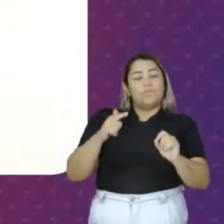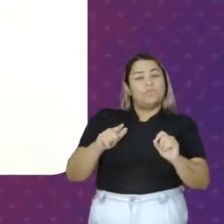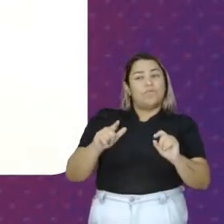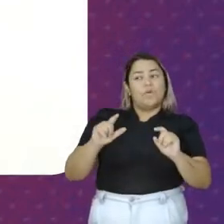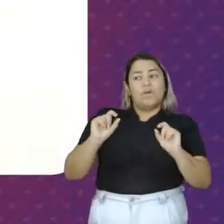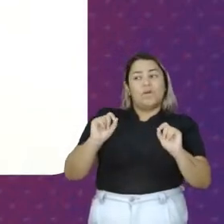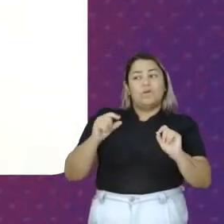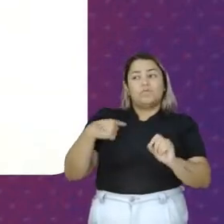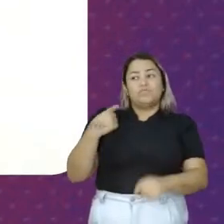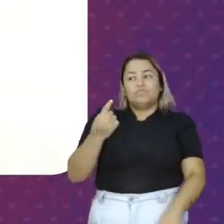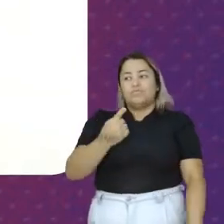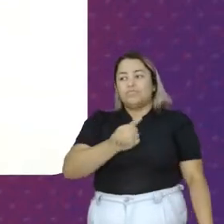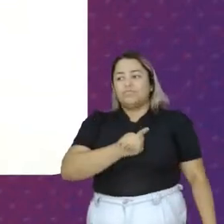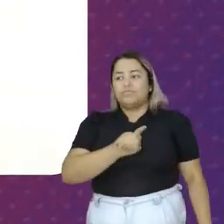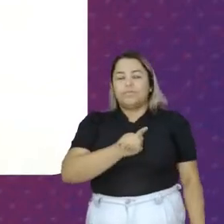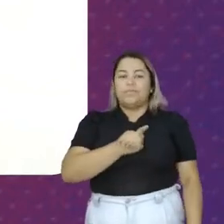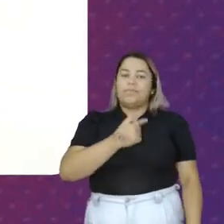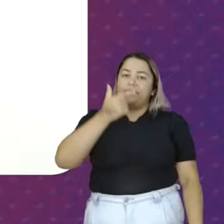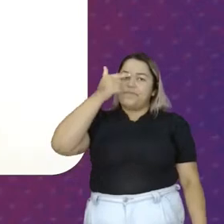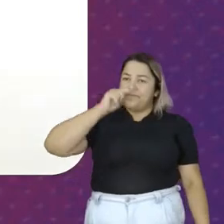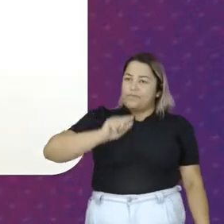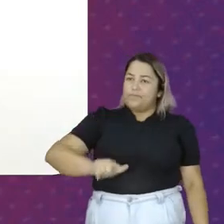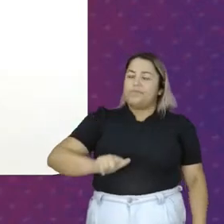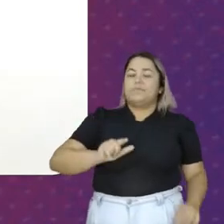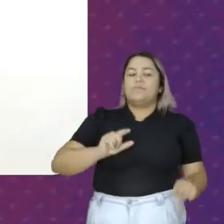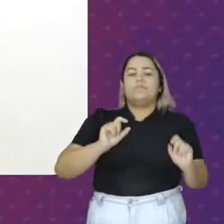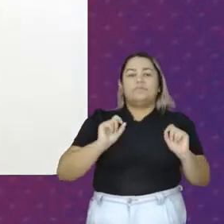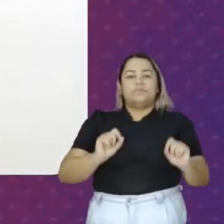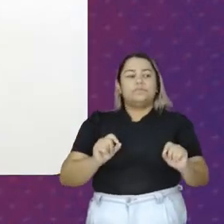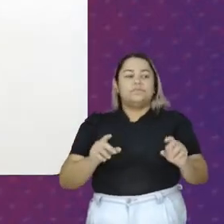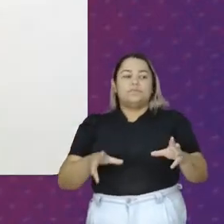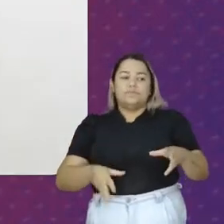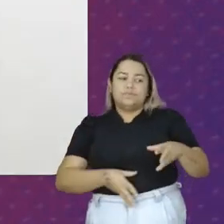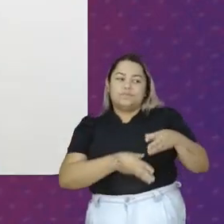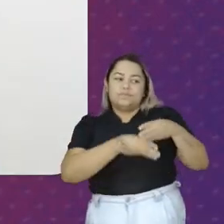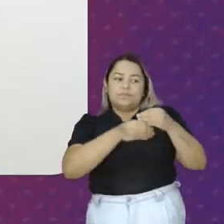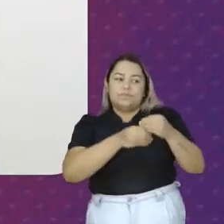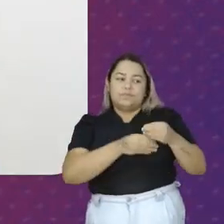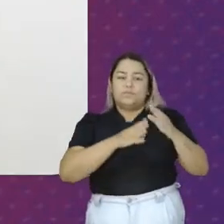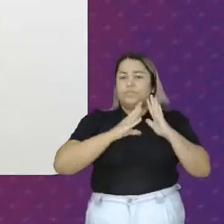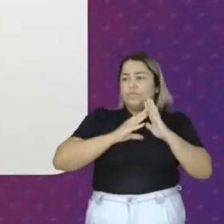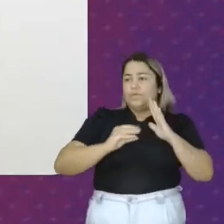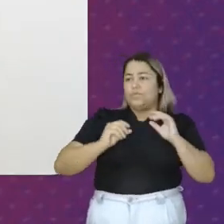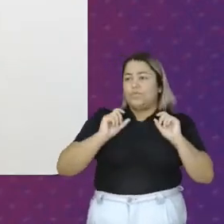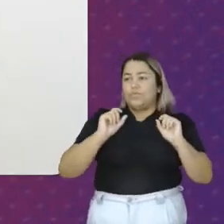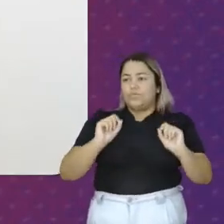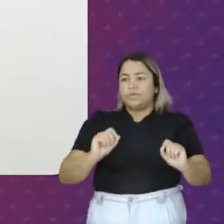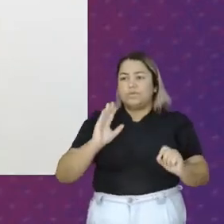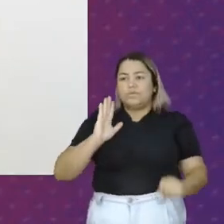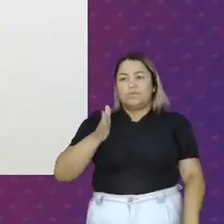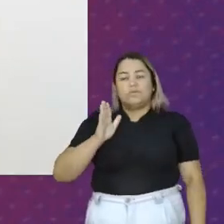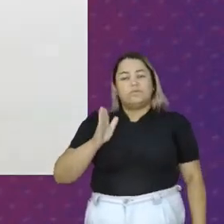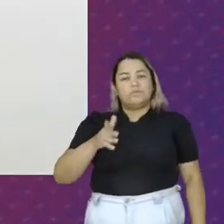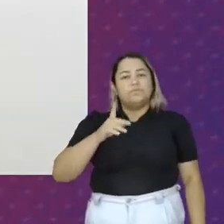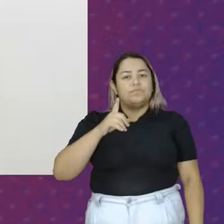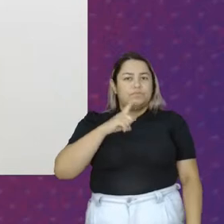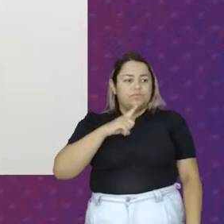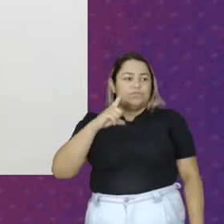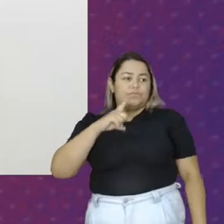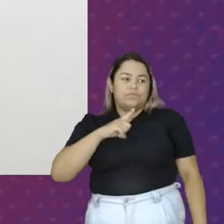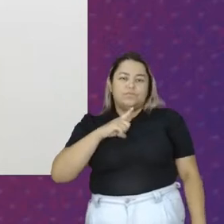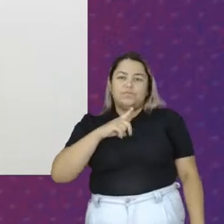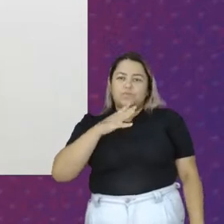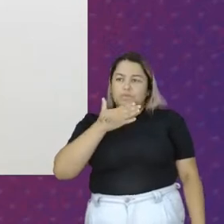nós estamos de novo, né, reiterando modelos que já deveriam ser superados